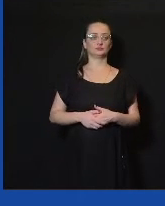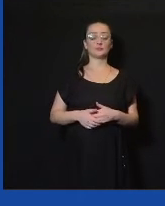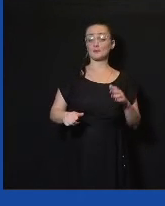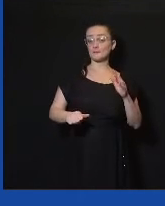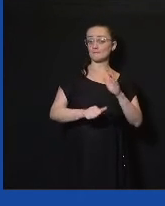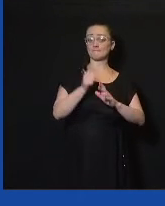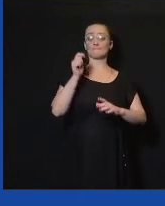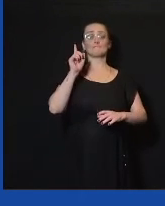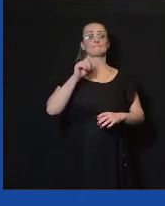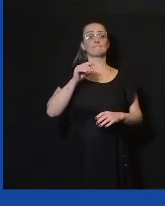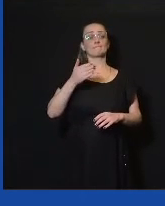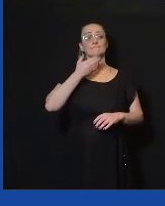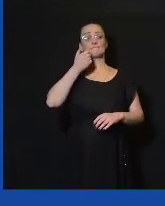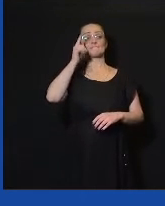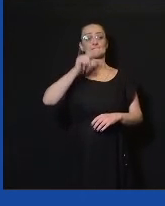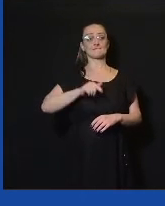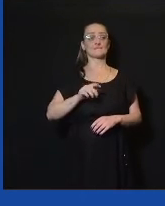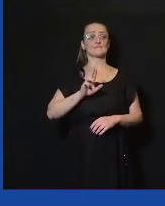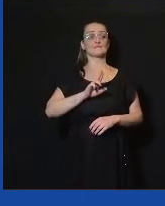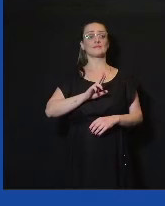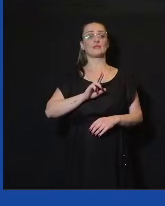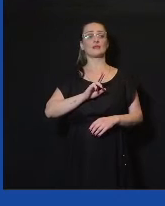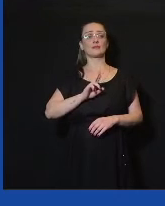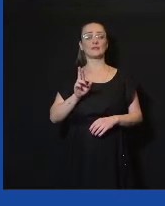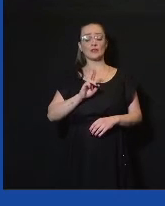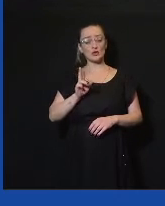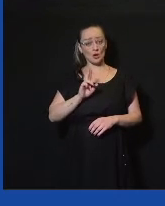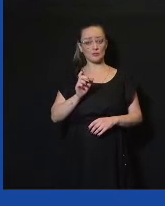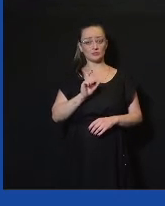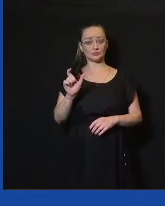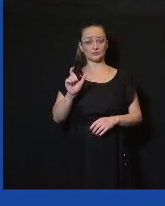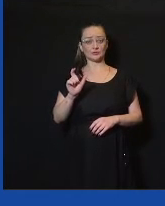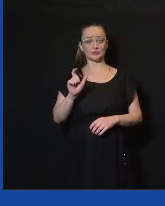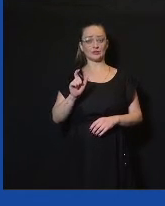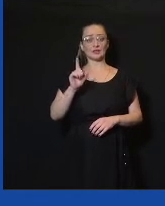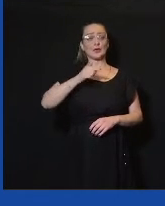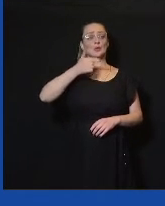pandemia tem nome e sobrenome, é Celso Ataíde, que conseguiu